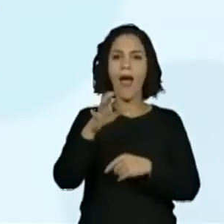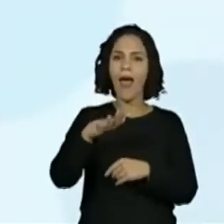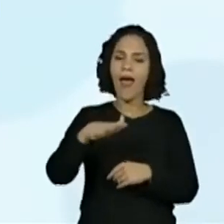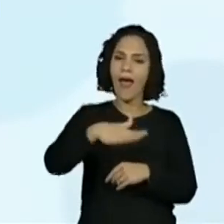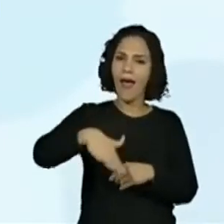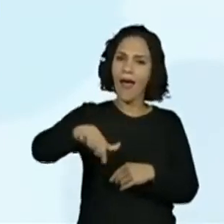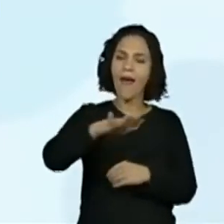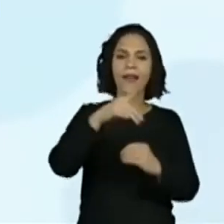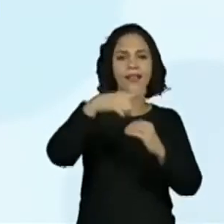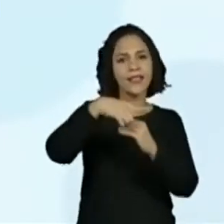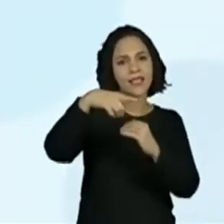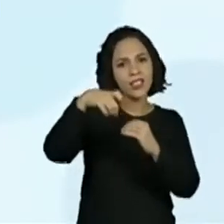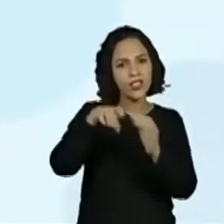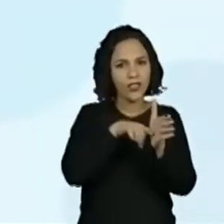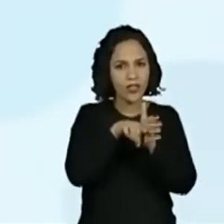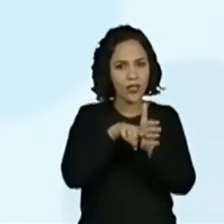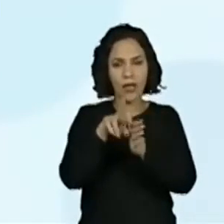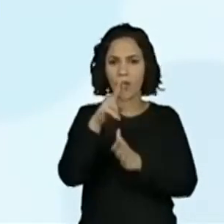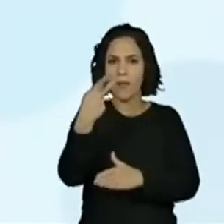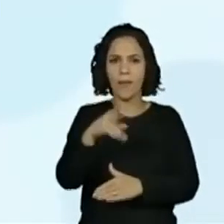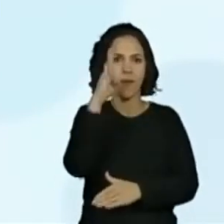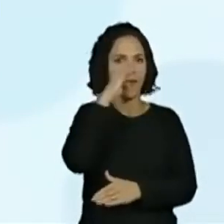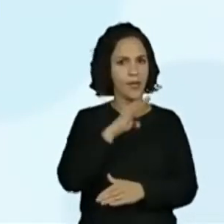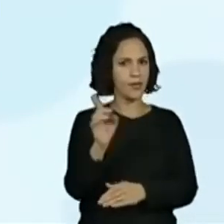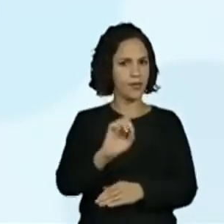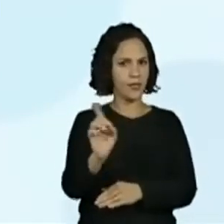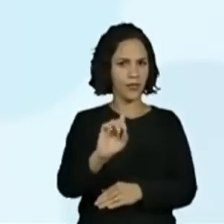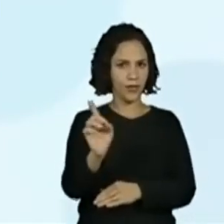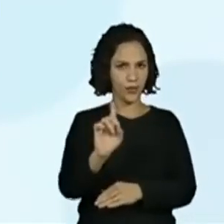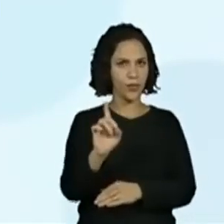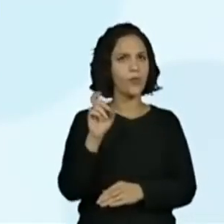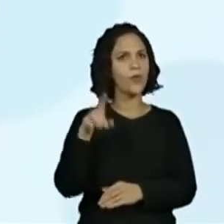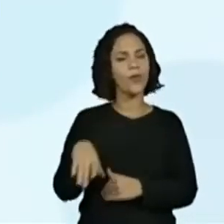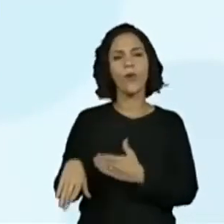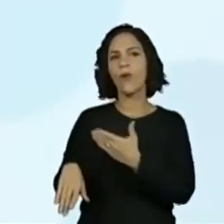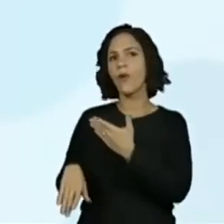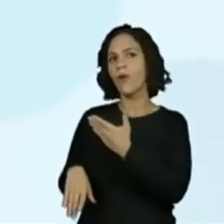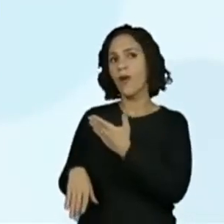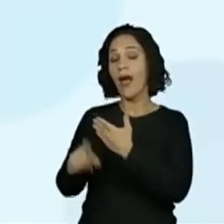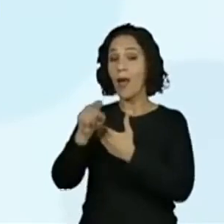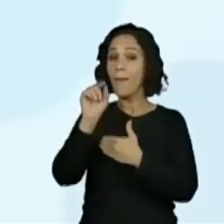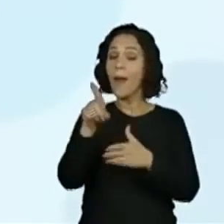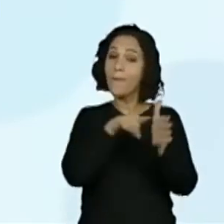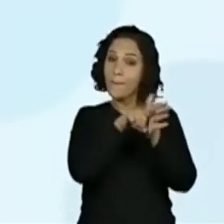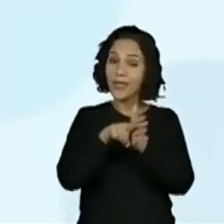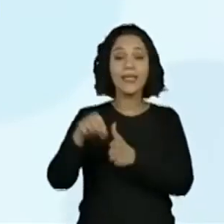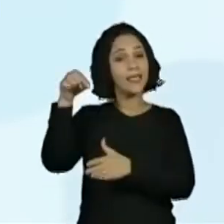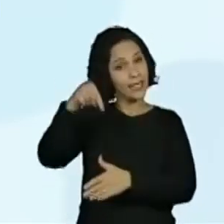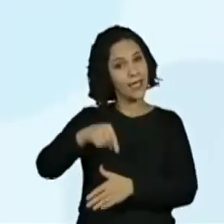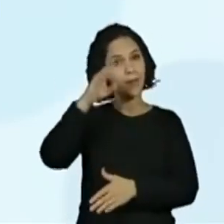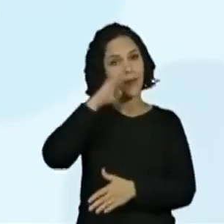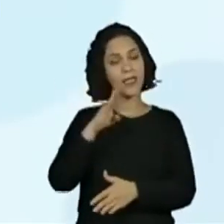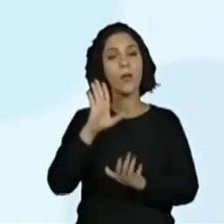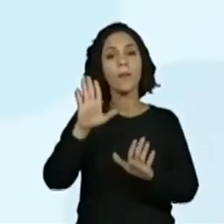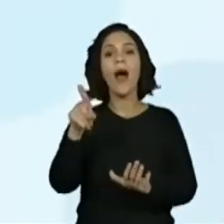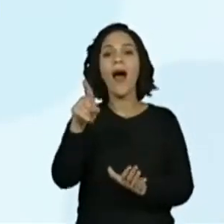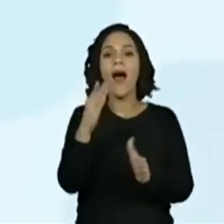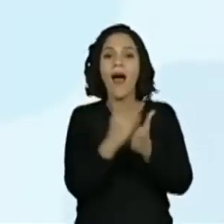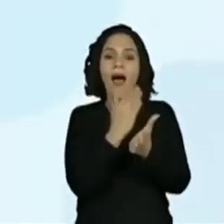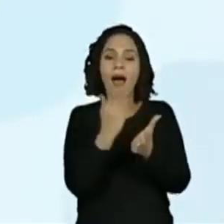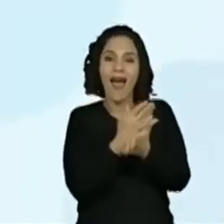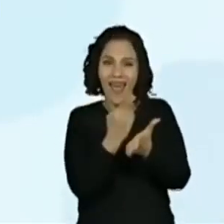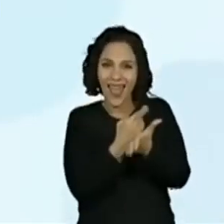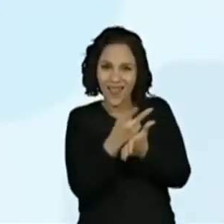científica que, não, pelo jeito, não é do Brasil, mas aconteceu aqui no Brasil essa pesquisa, né? Não levanta aí